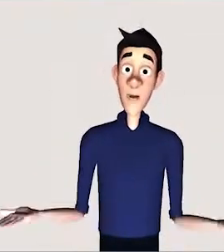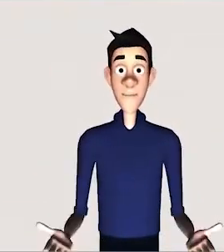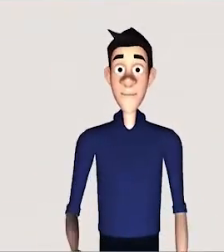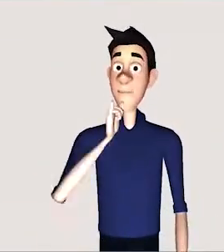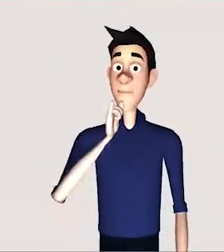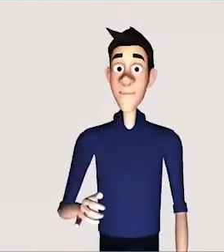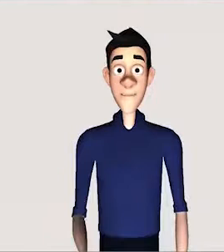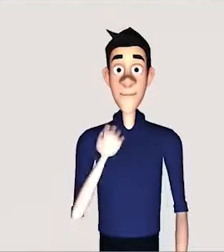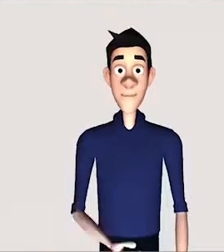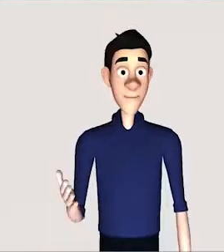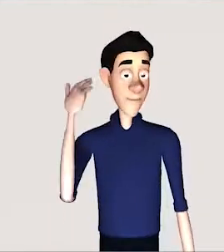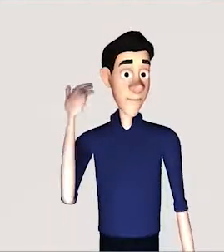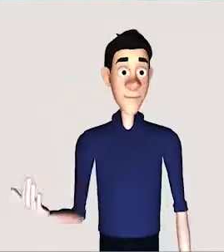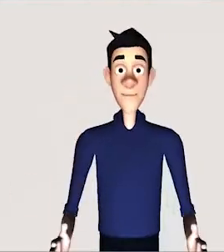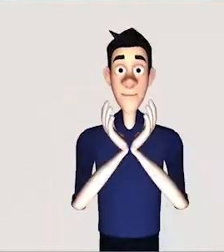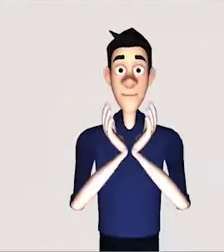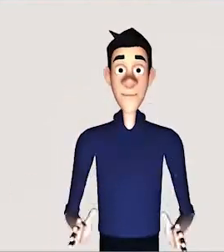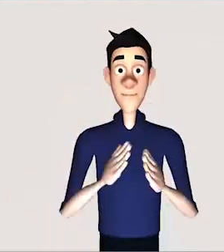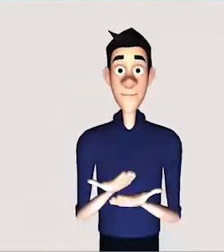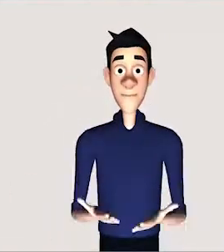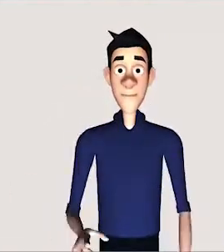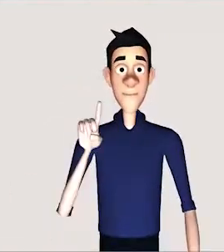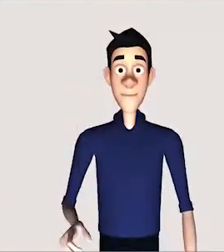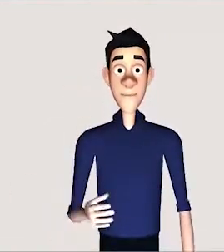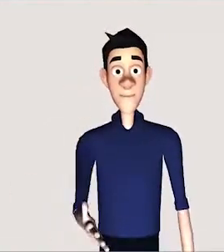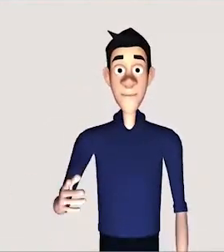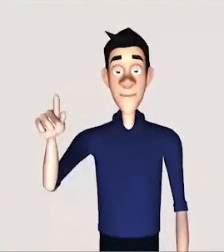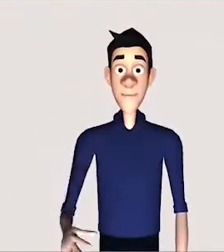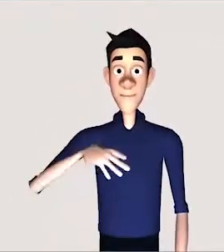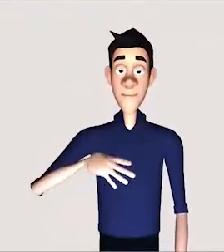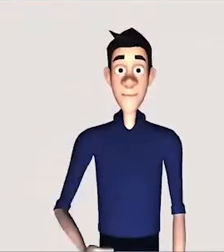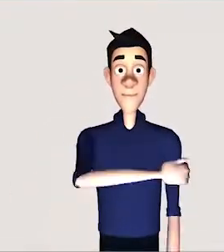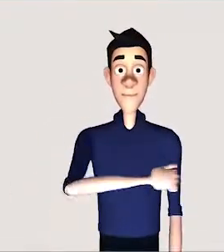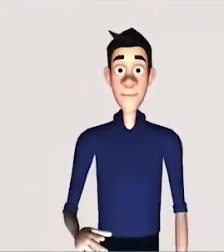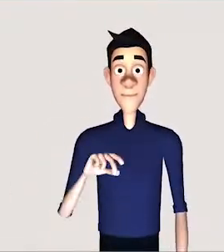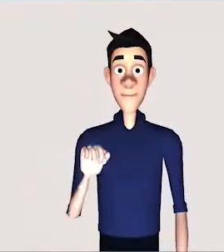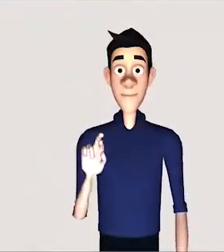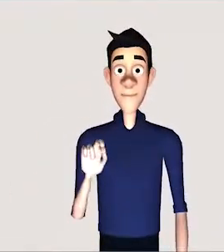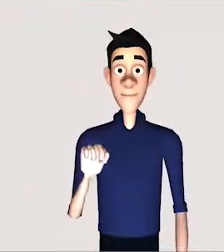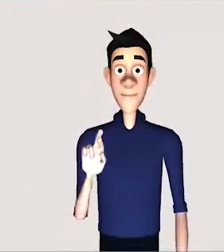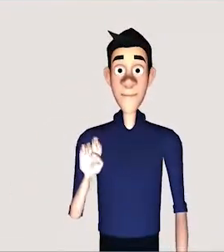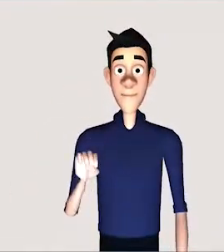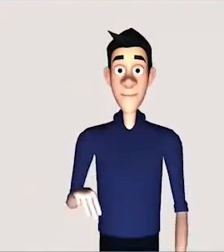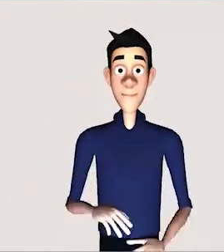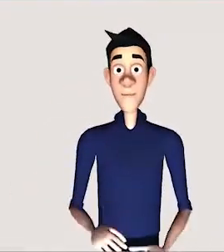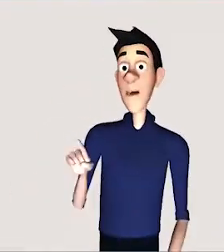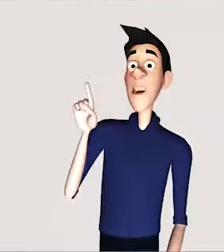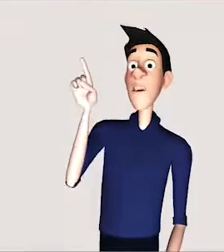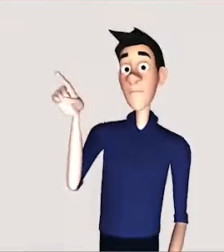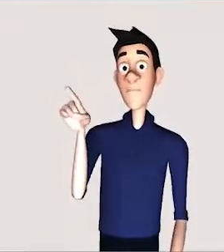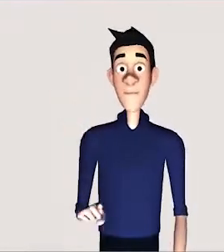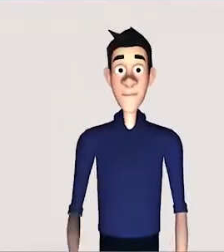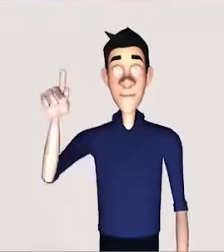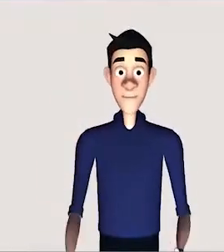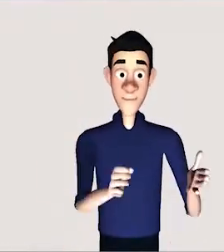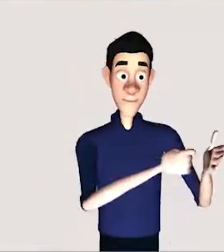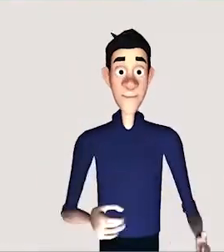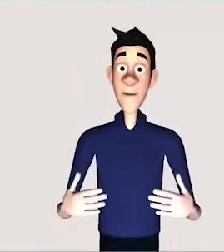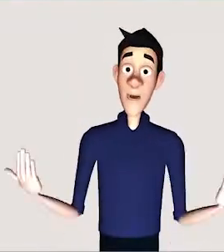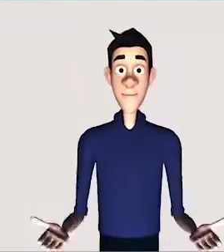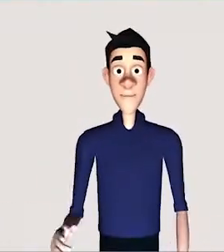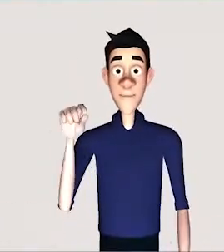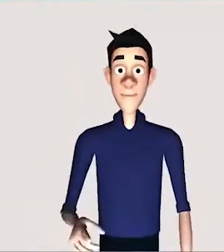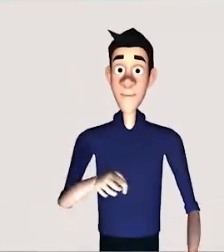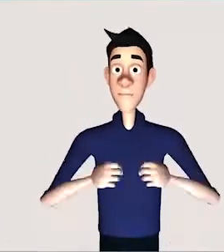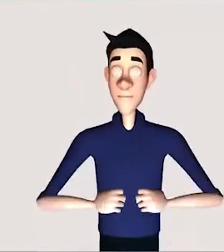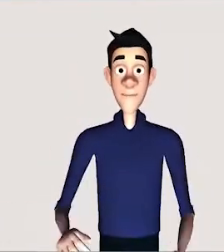cá, coloca aqui o seu nome, a quantidade de alunos que você trouxe, qual é a sua escola, qual é a média de idade. Então, tudo isso ajuda